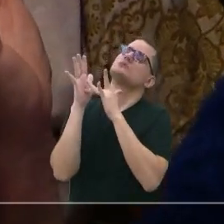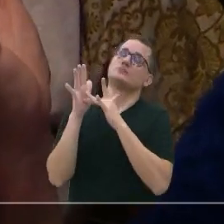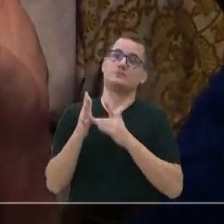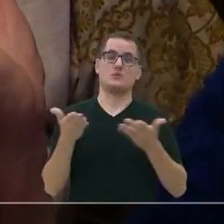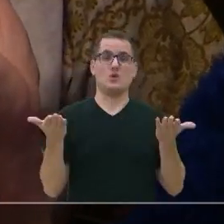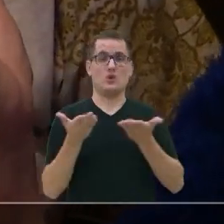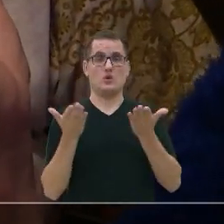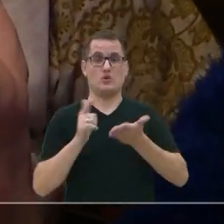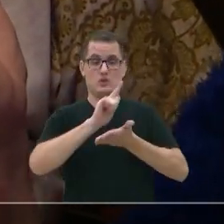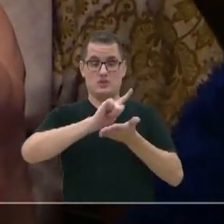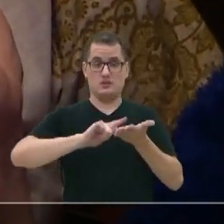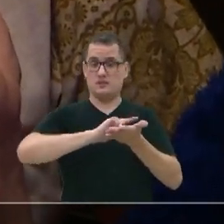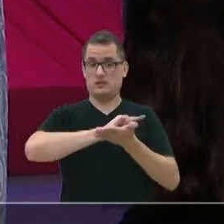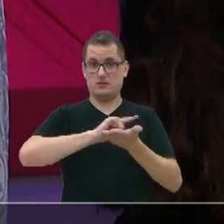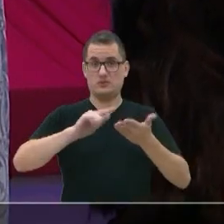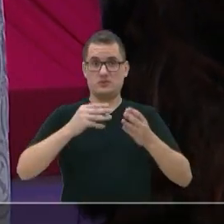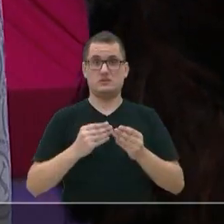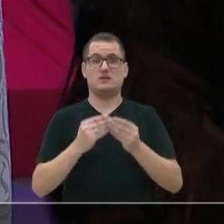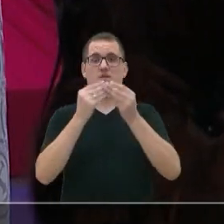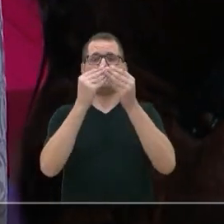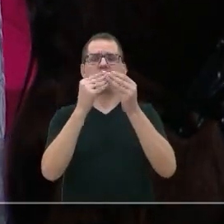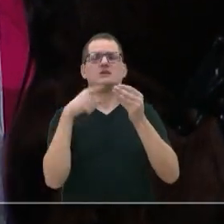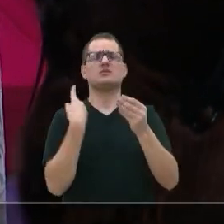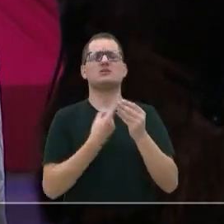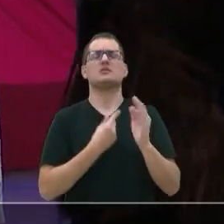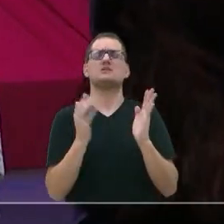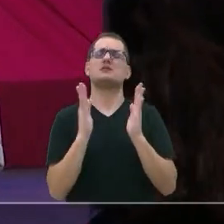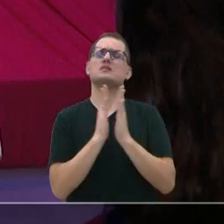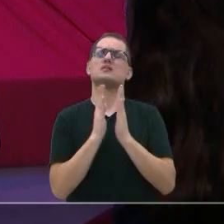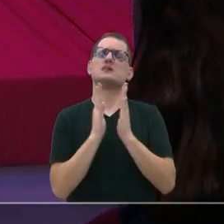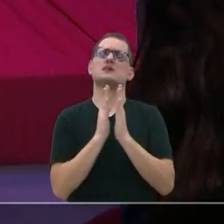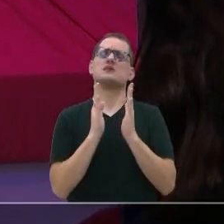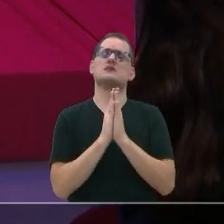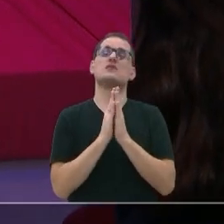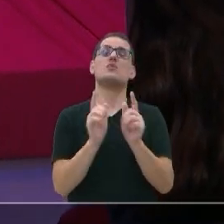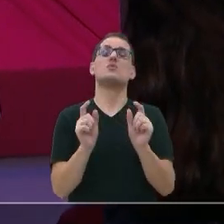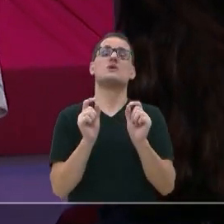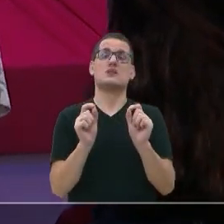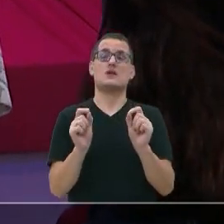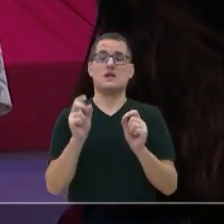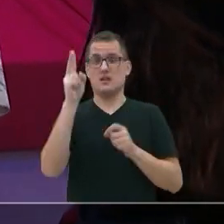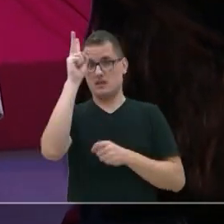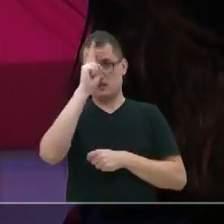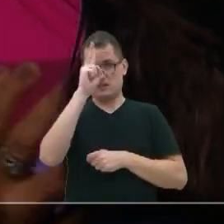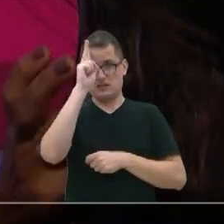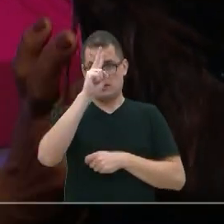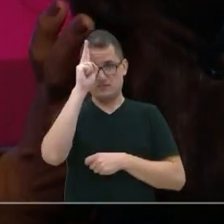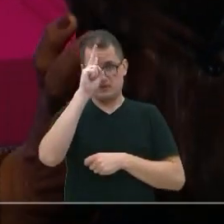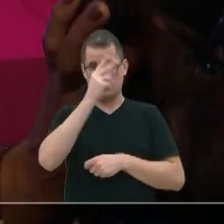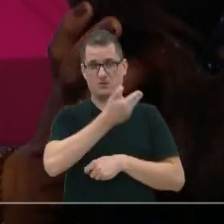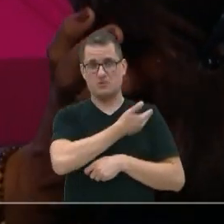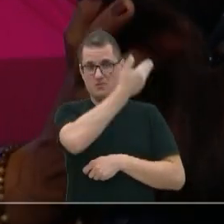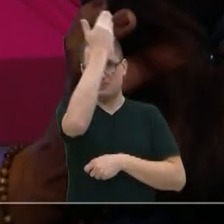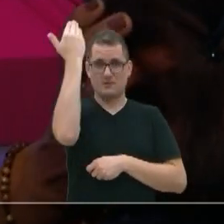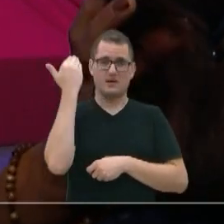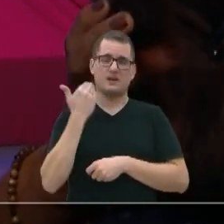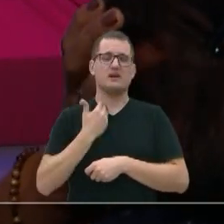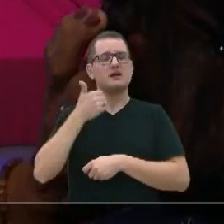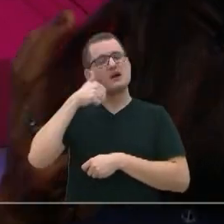na liturgia da Santa Missa, nós rezávamos a memória de Maria, Mãe da